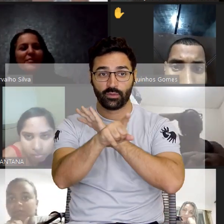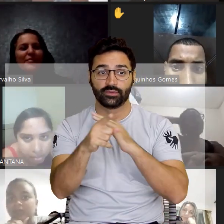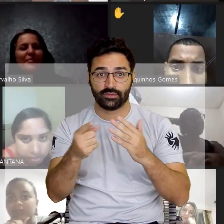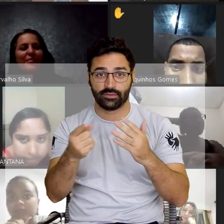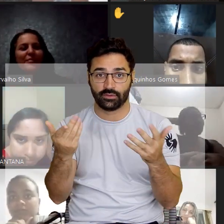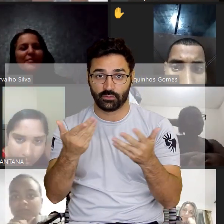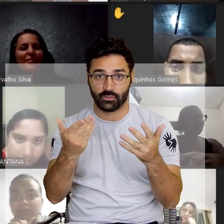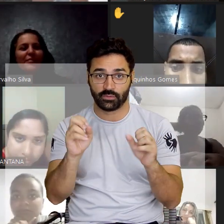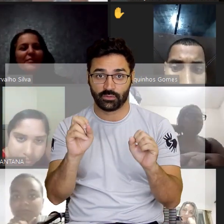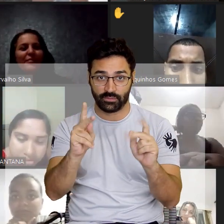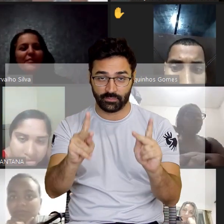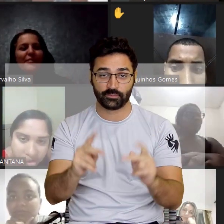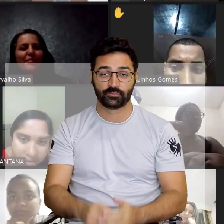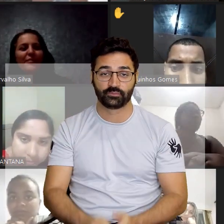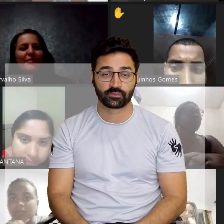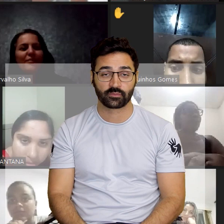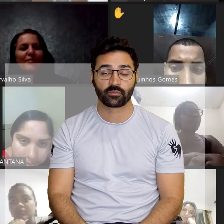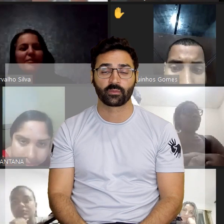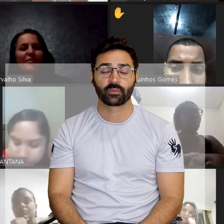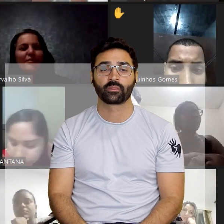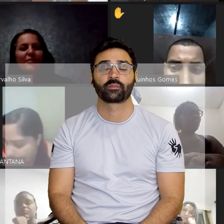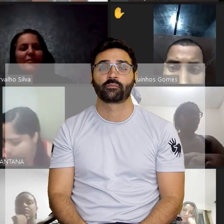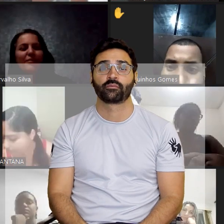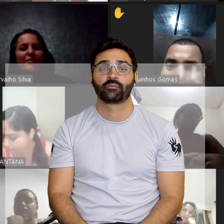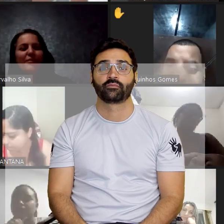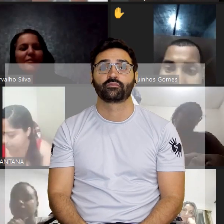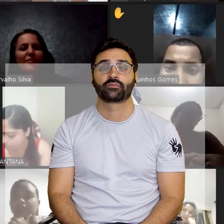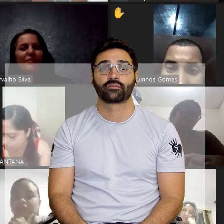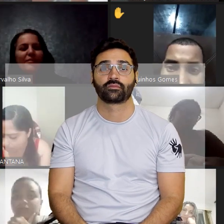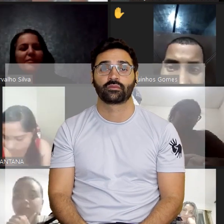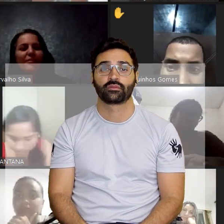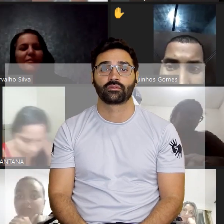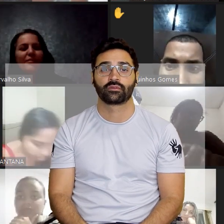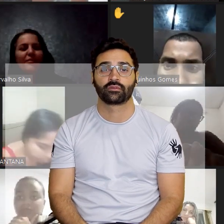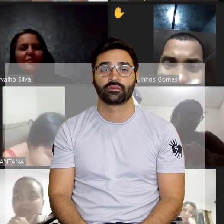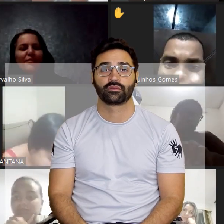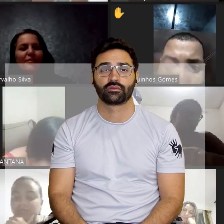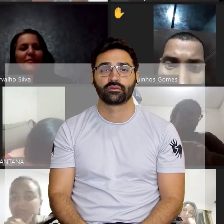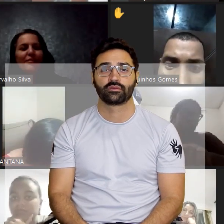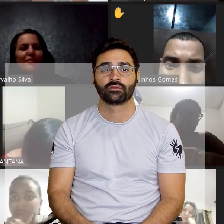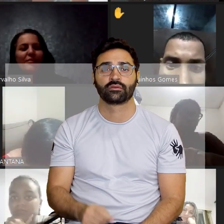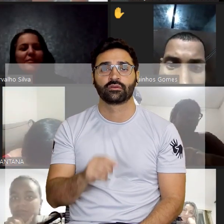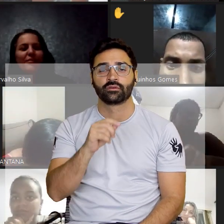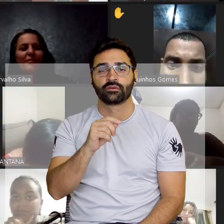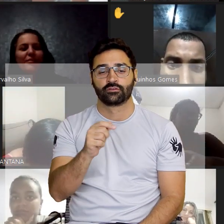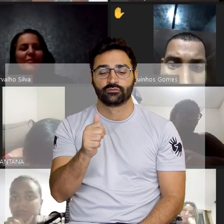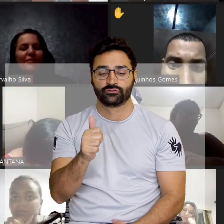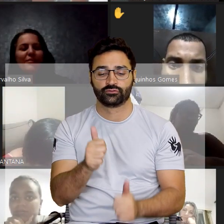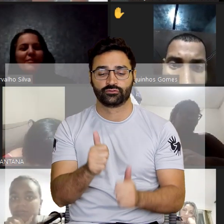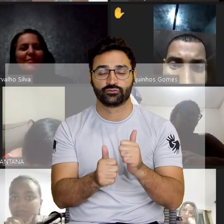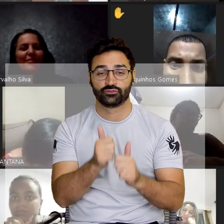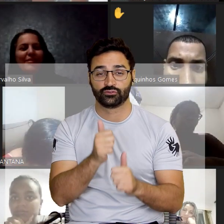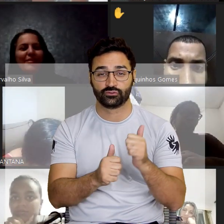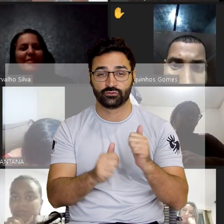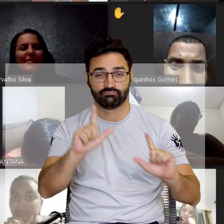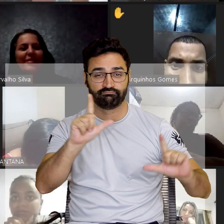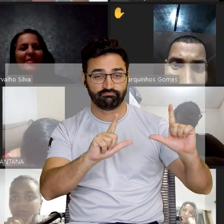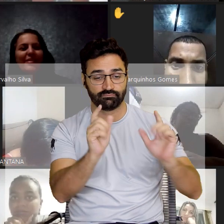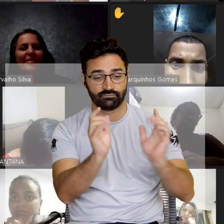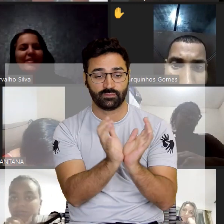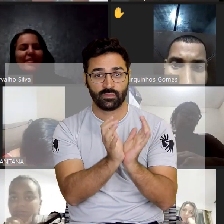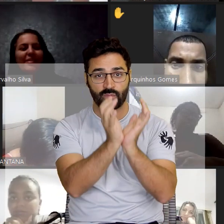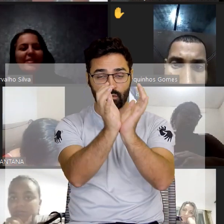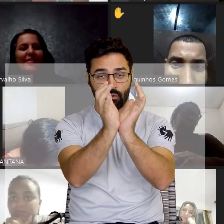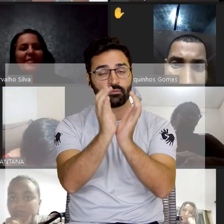agora. Eu quero que você me responda com quem você estava assistindo os Jogos do Brasil.